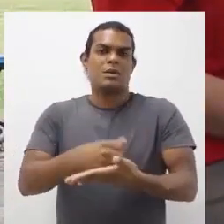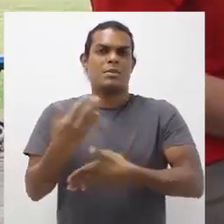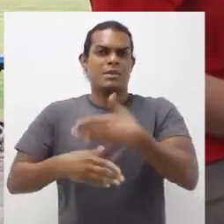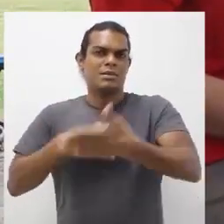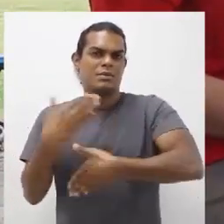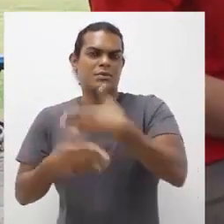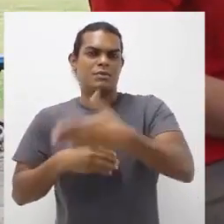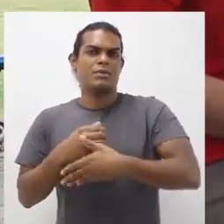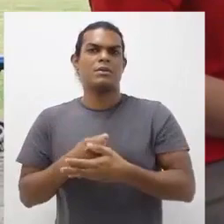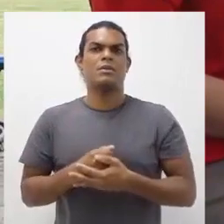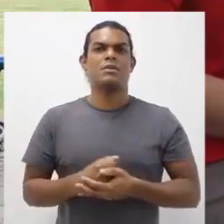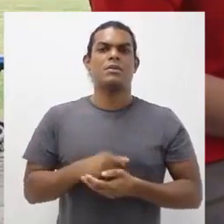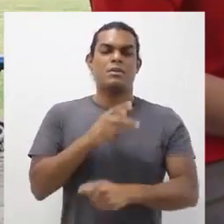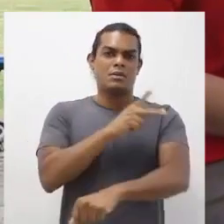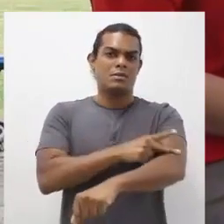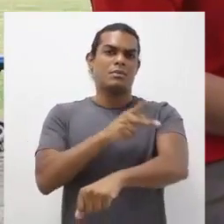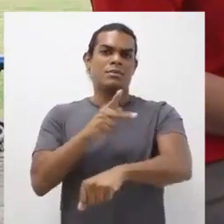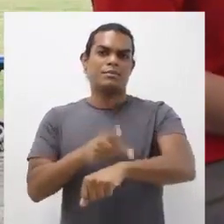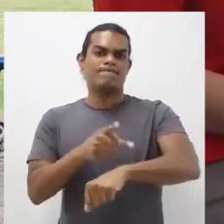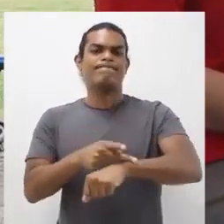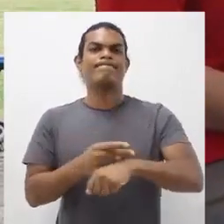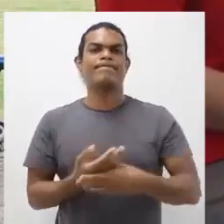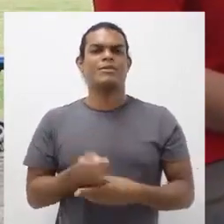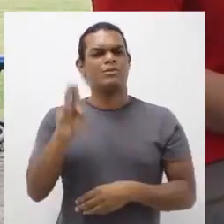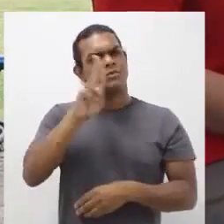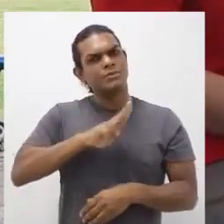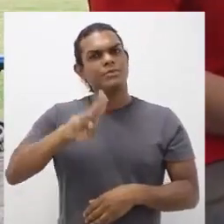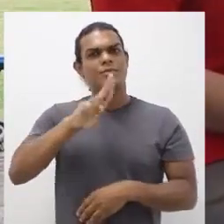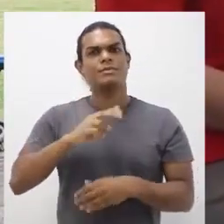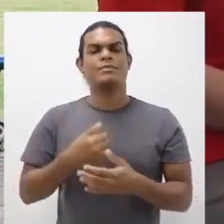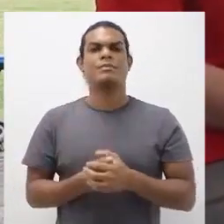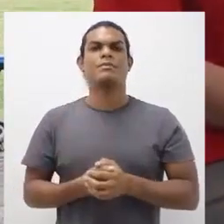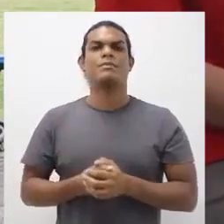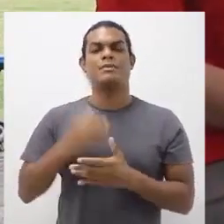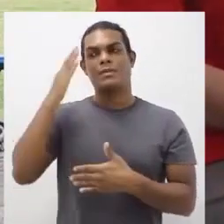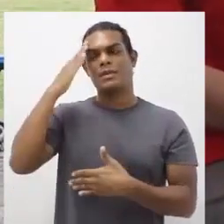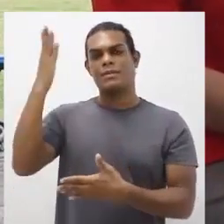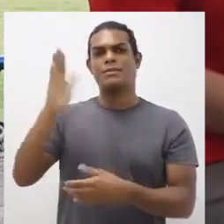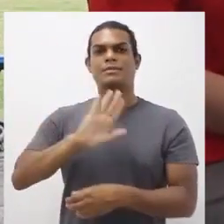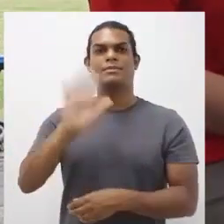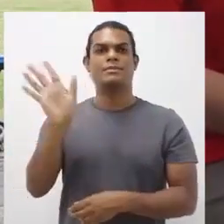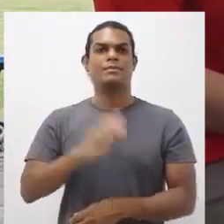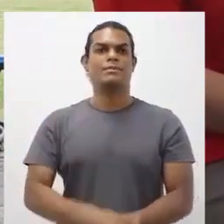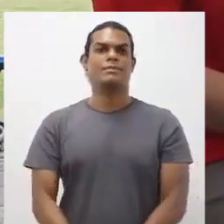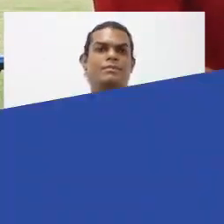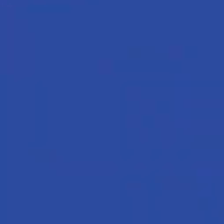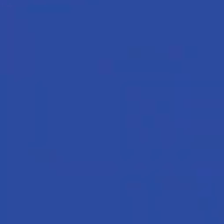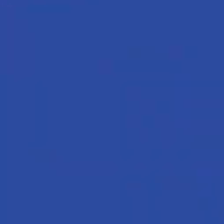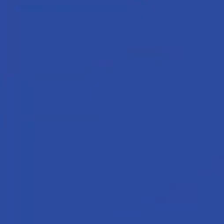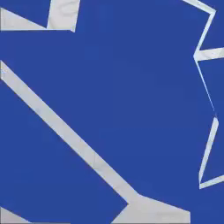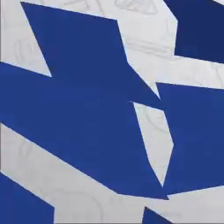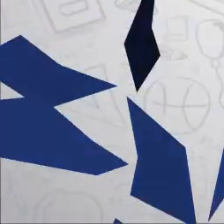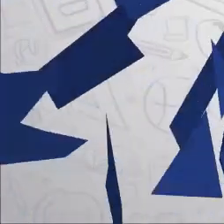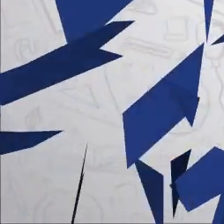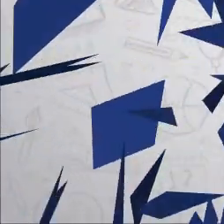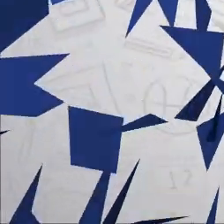processo pedagógico, então vamos explorar, não é? Excelente. Obrigada mais uma vez. Obrigada, estudante. Até a próxima.